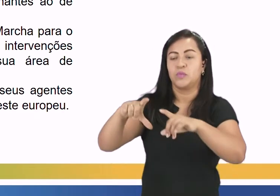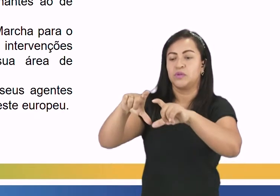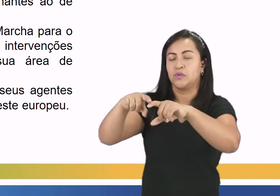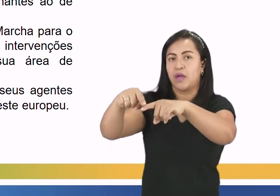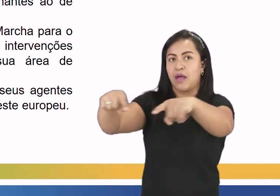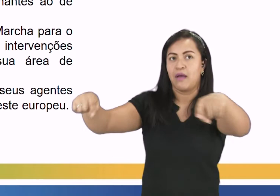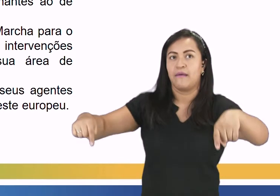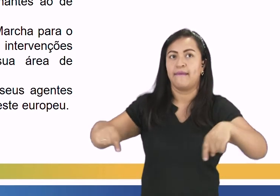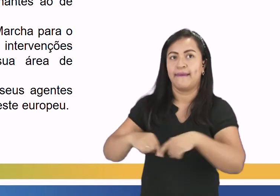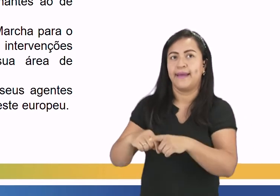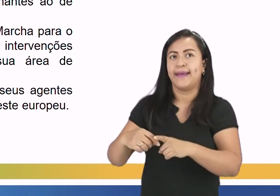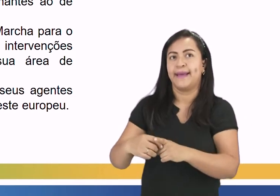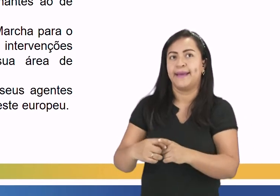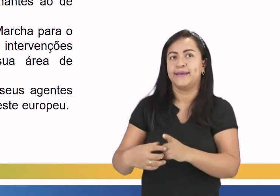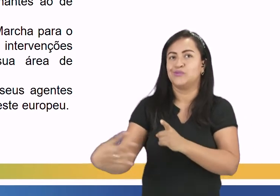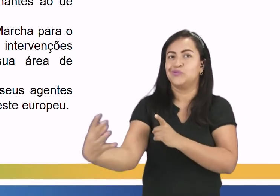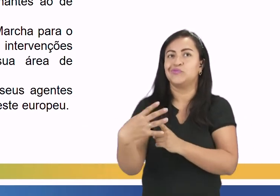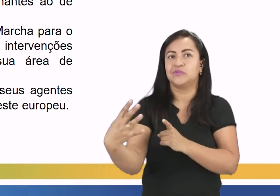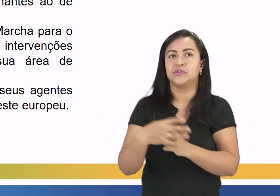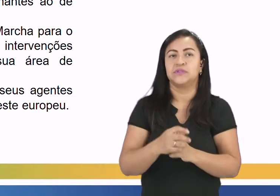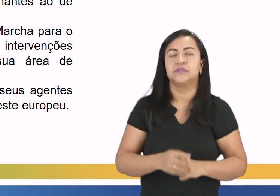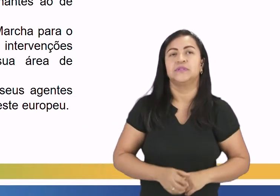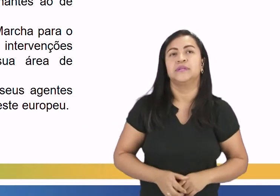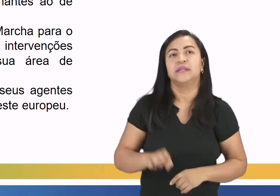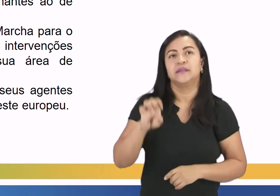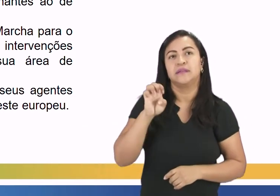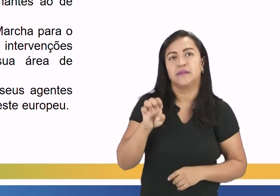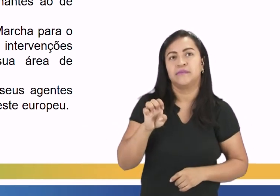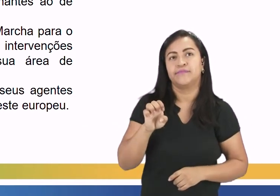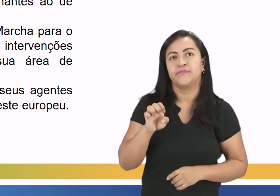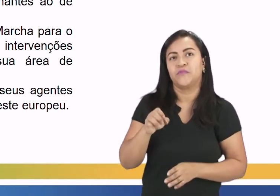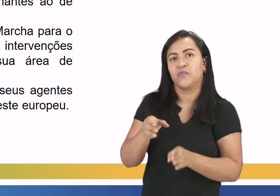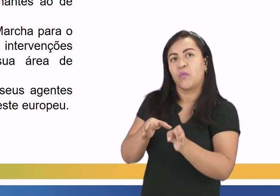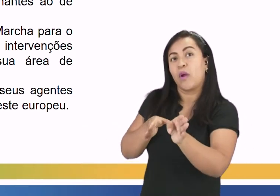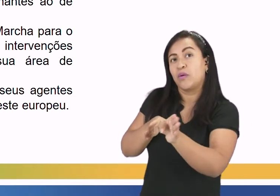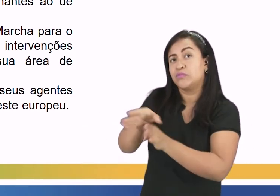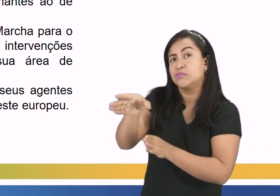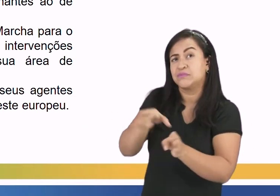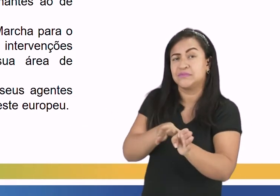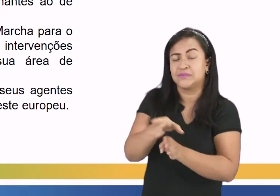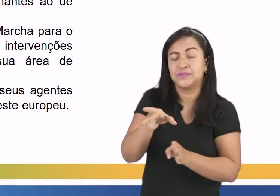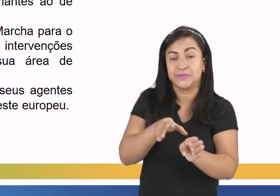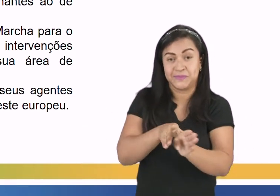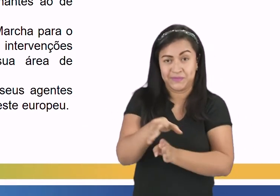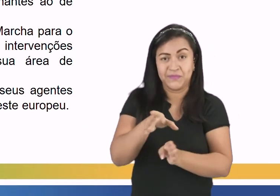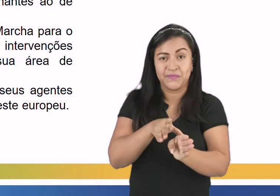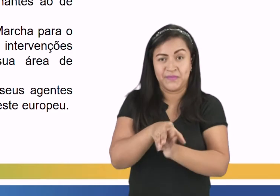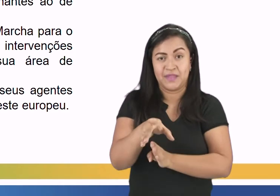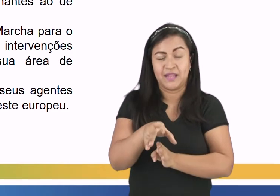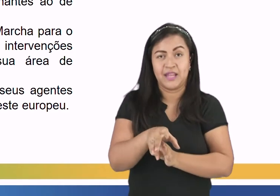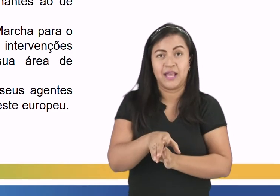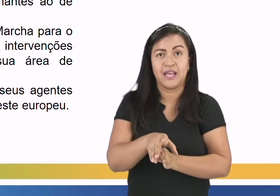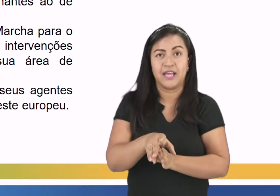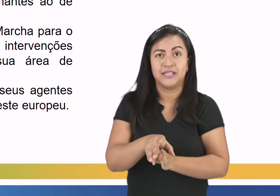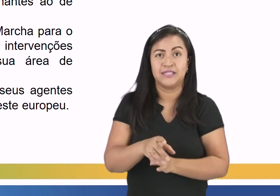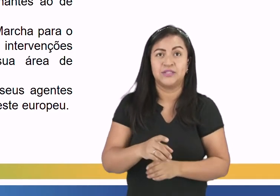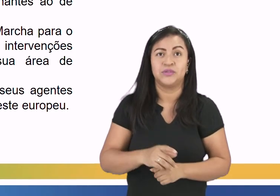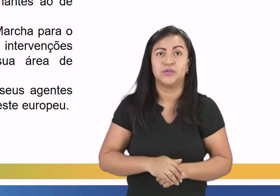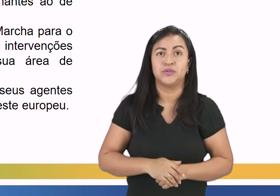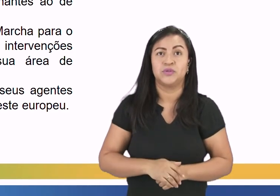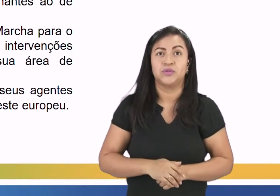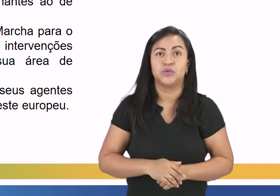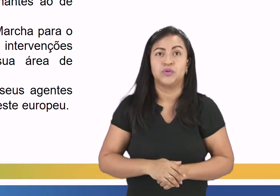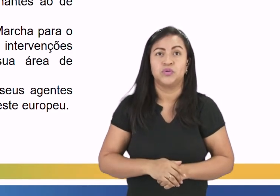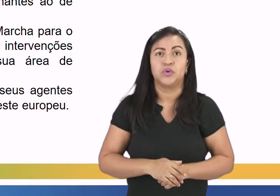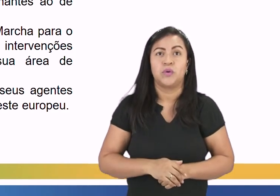a orientação dada pelo Serviço Secreto norte-americano e seus agentes infiltrados na